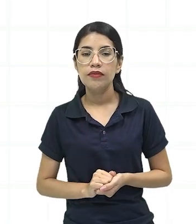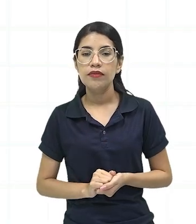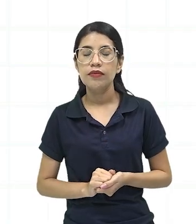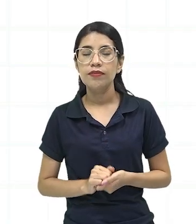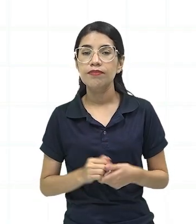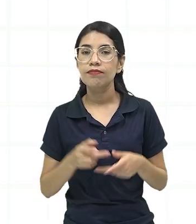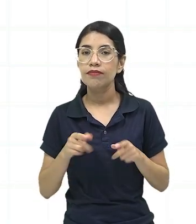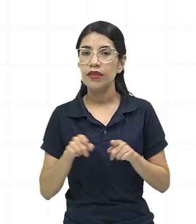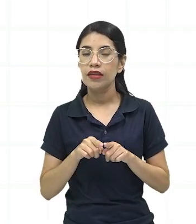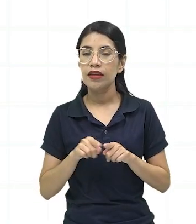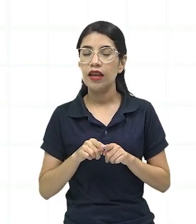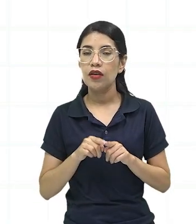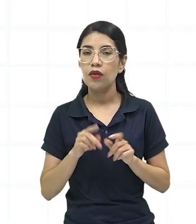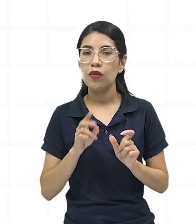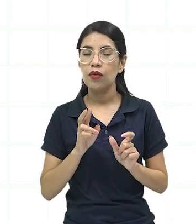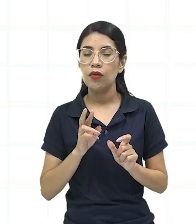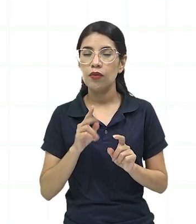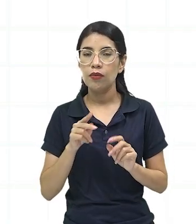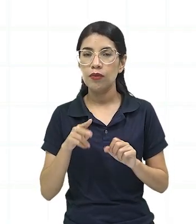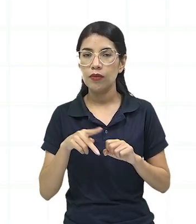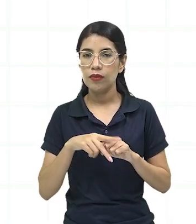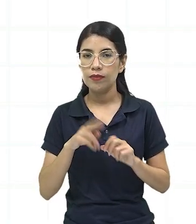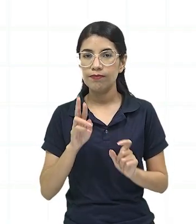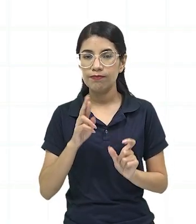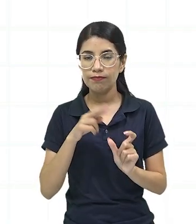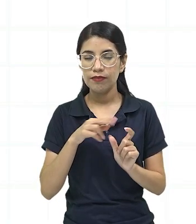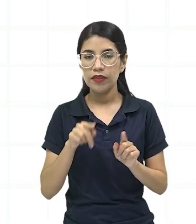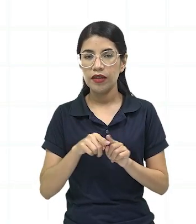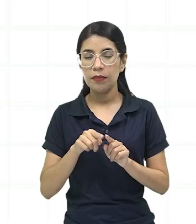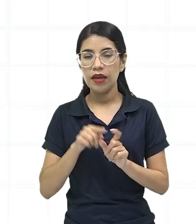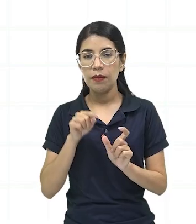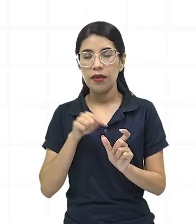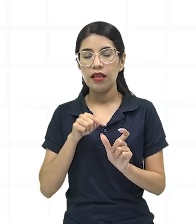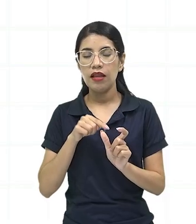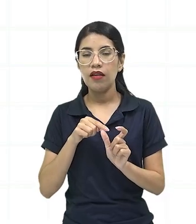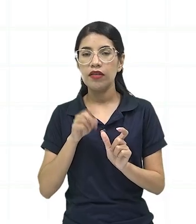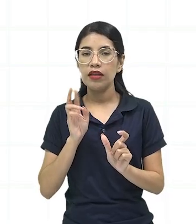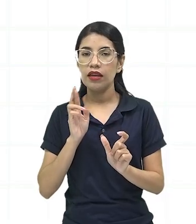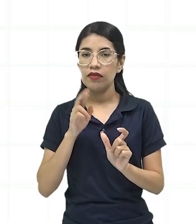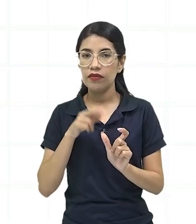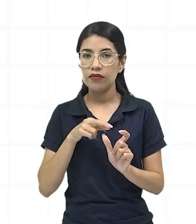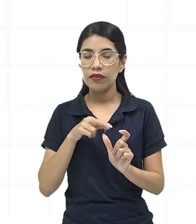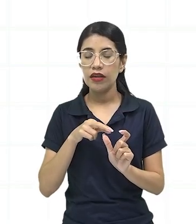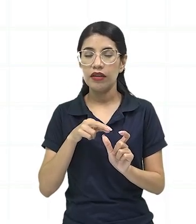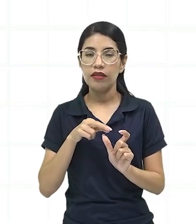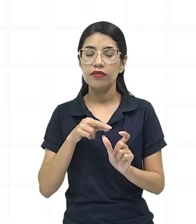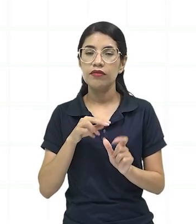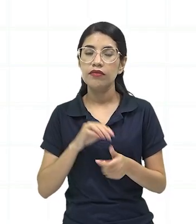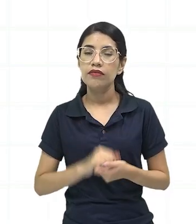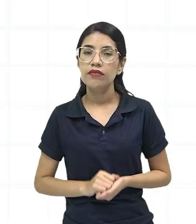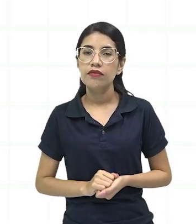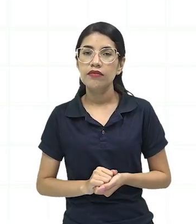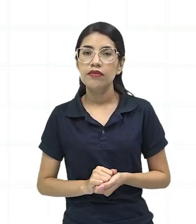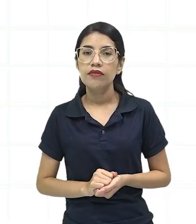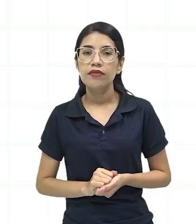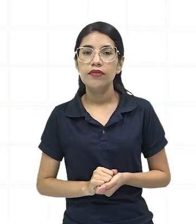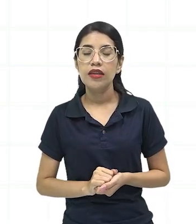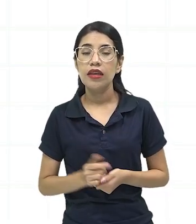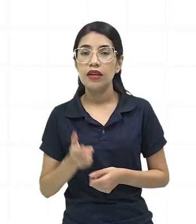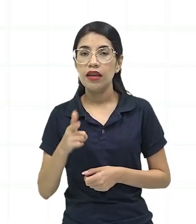nosso termo antecedente, o termo a quem ele se refere, é o termo a quem ele retoma, é o